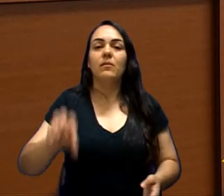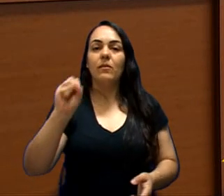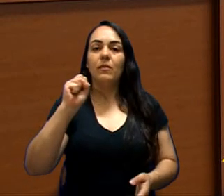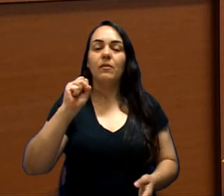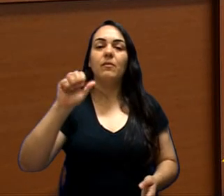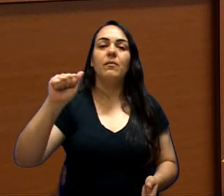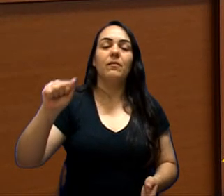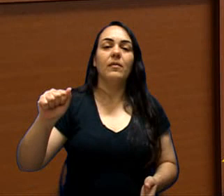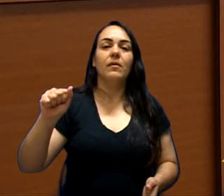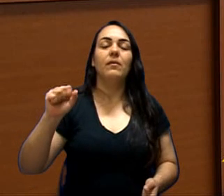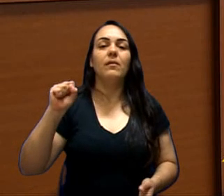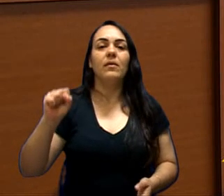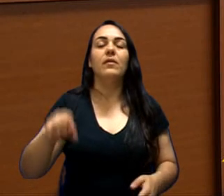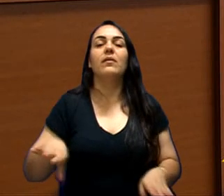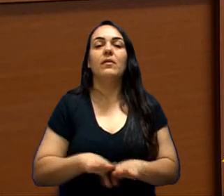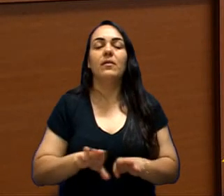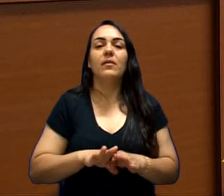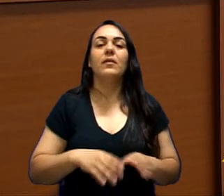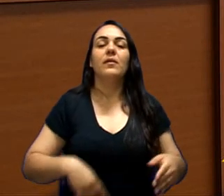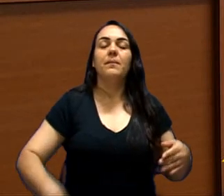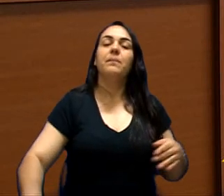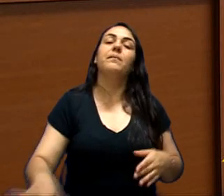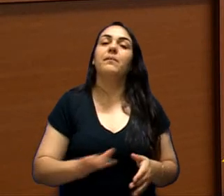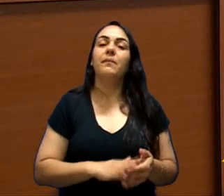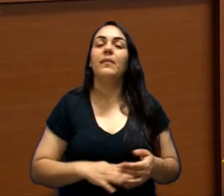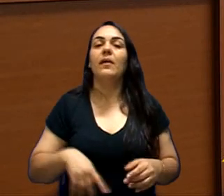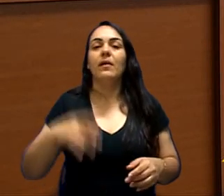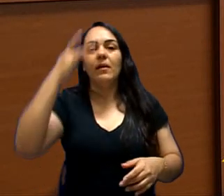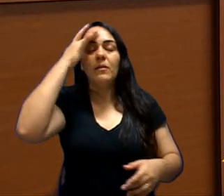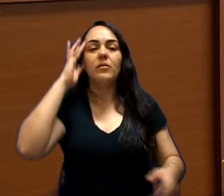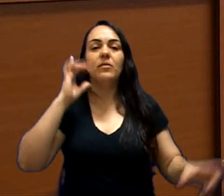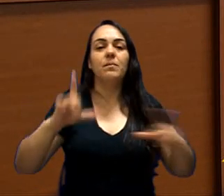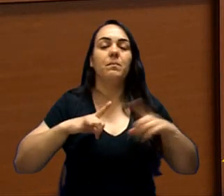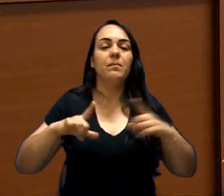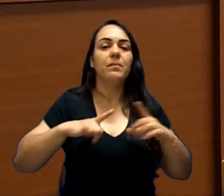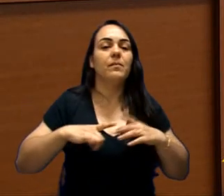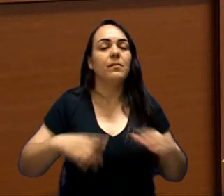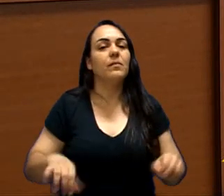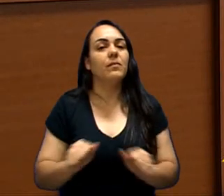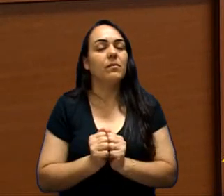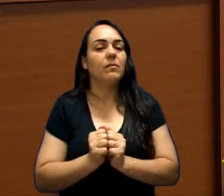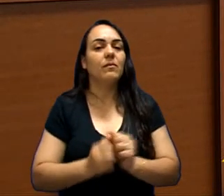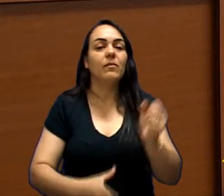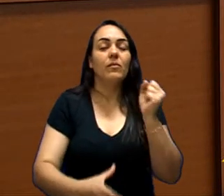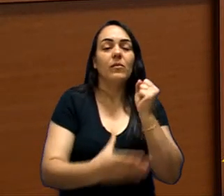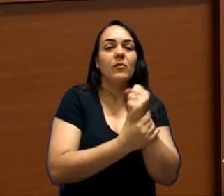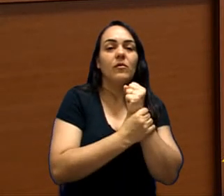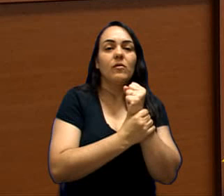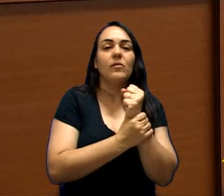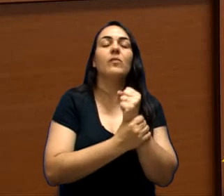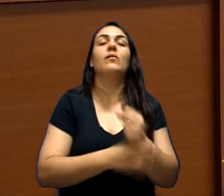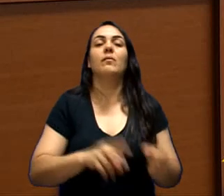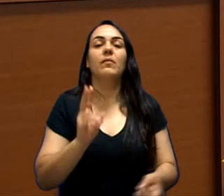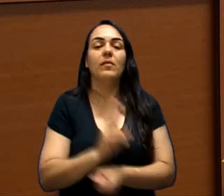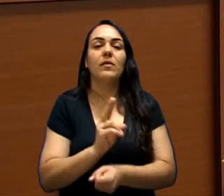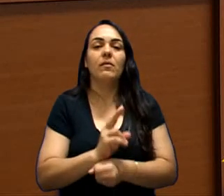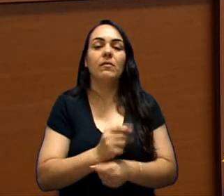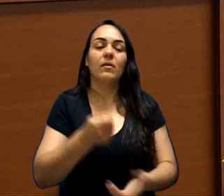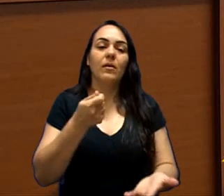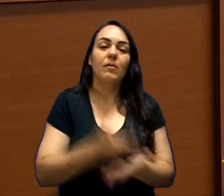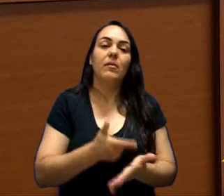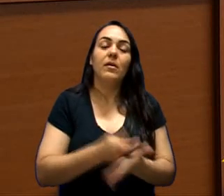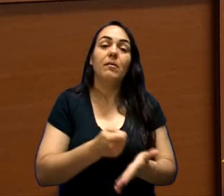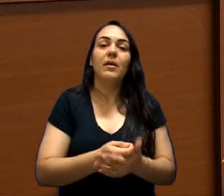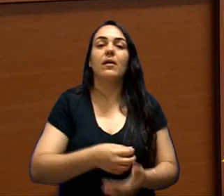OSs e terceirizadas, no ato da contratação, tem que apresentar um seguro-garantia com garantia de pagamento da